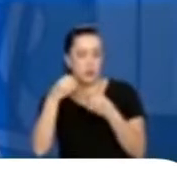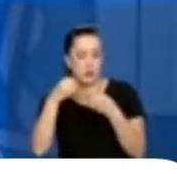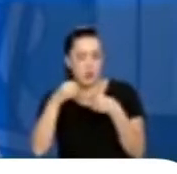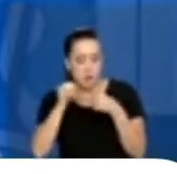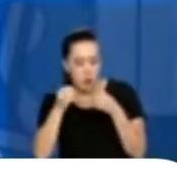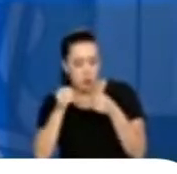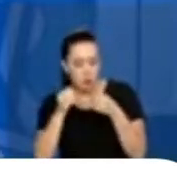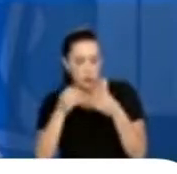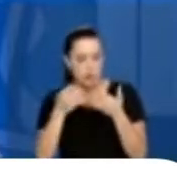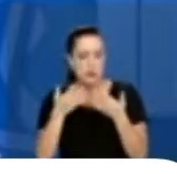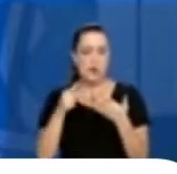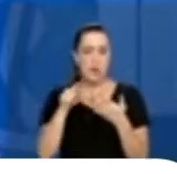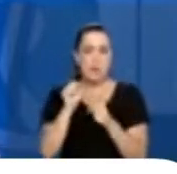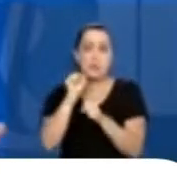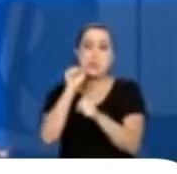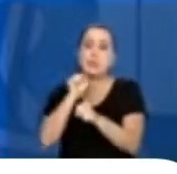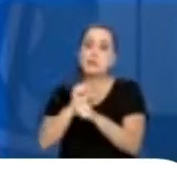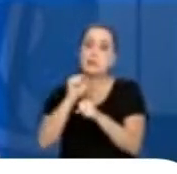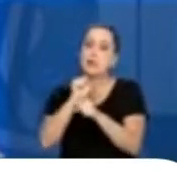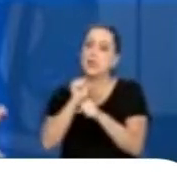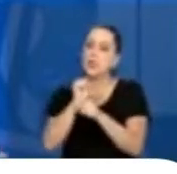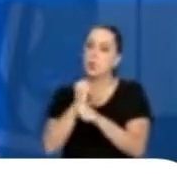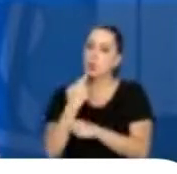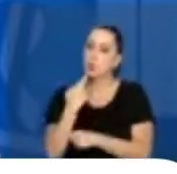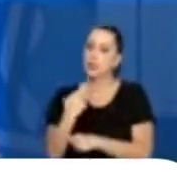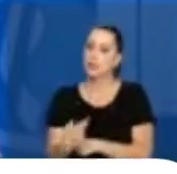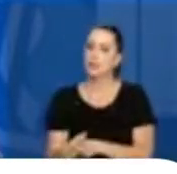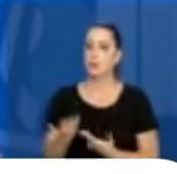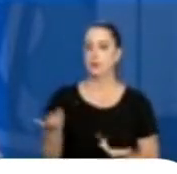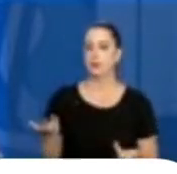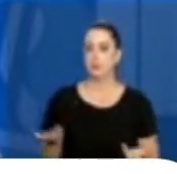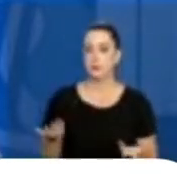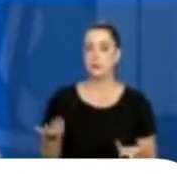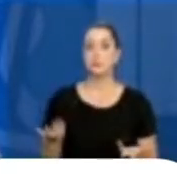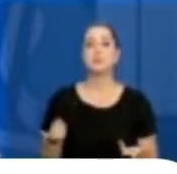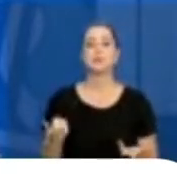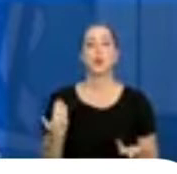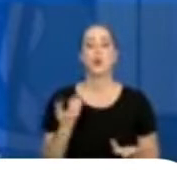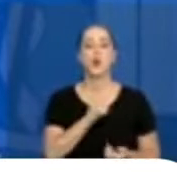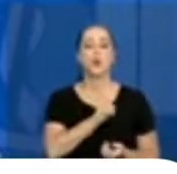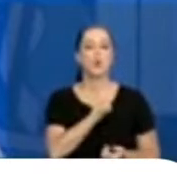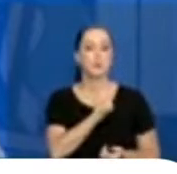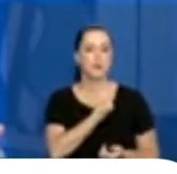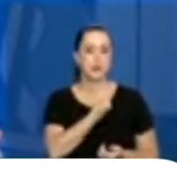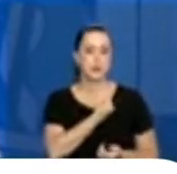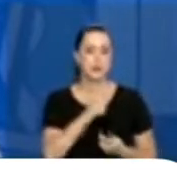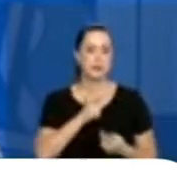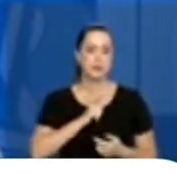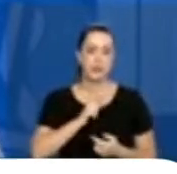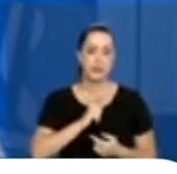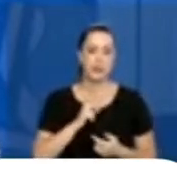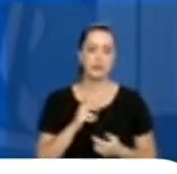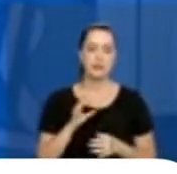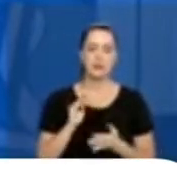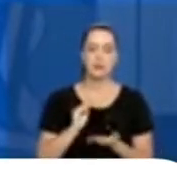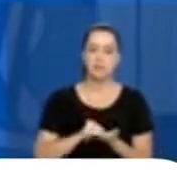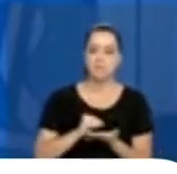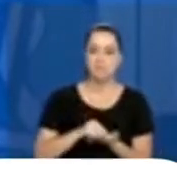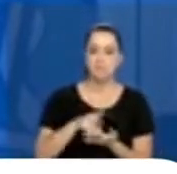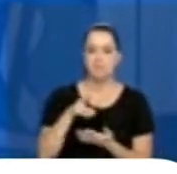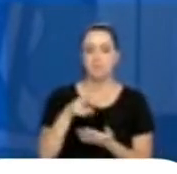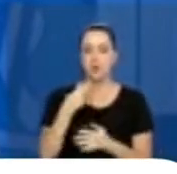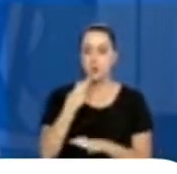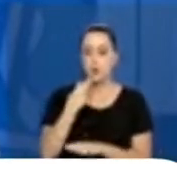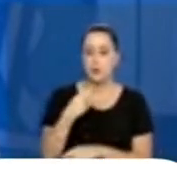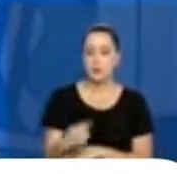seja, quantos exames ainda faltam ser processados e quantos exames faltam ser recebidos no laboratório